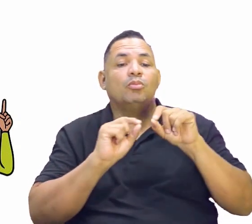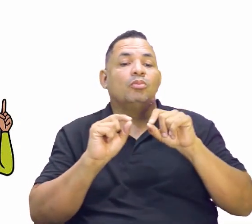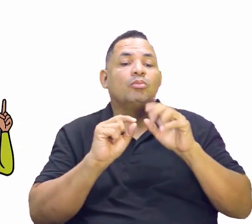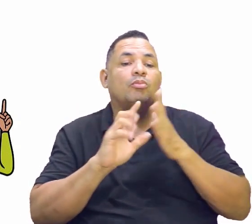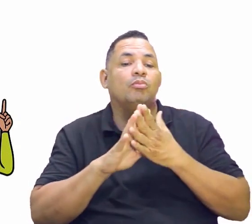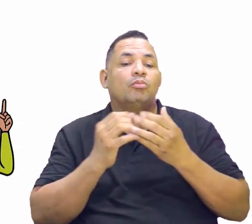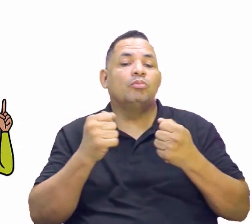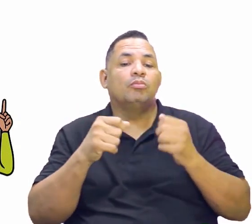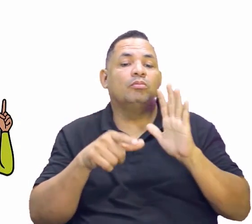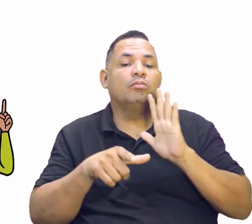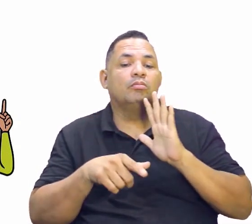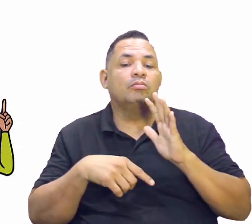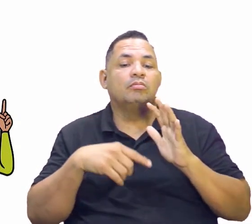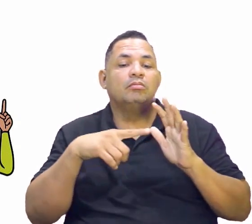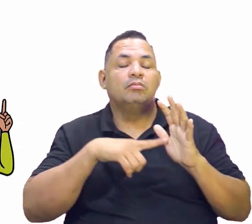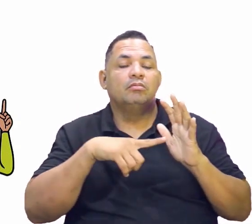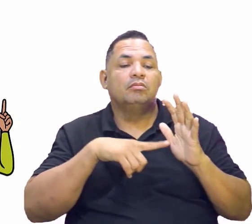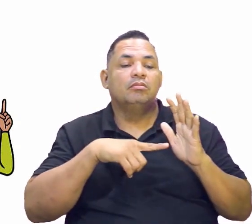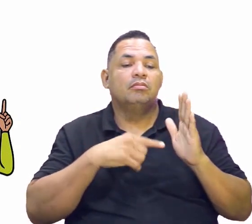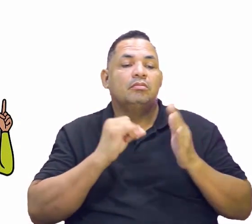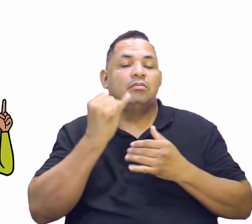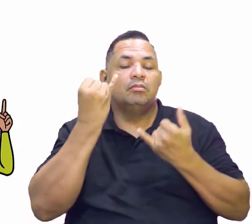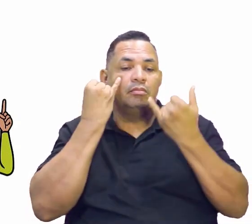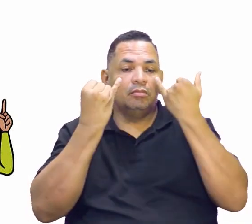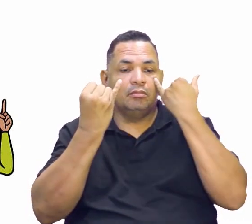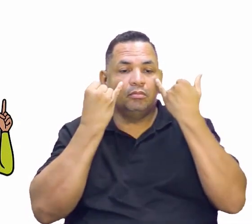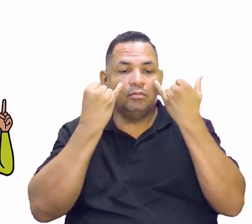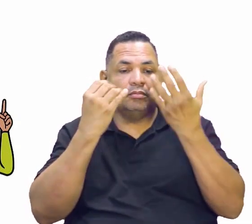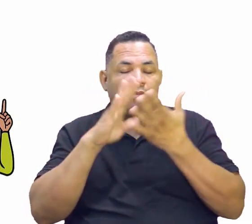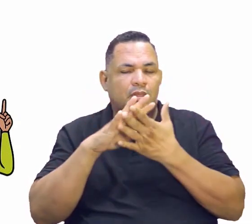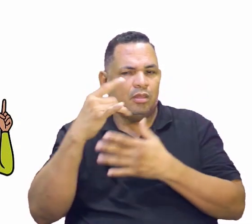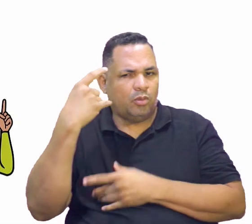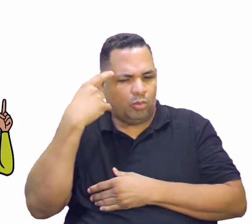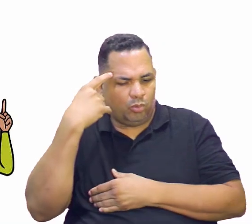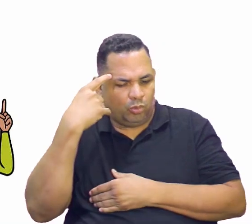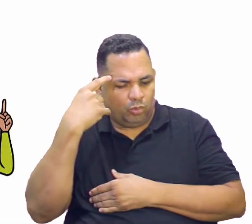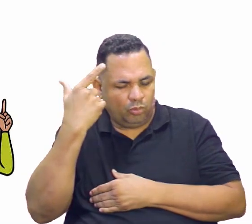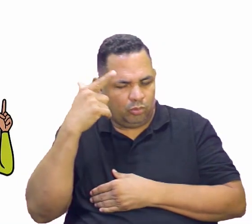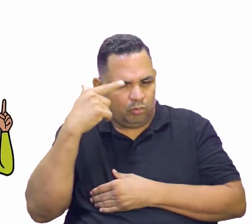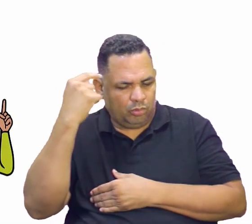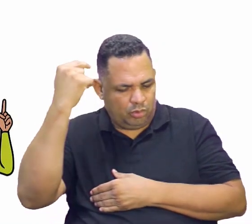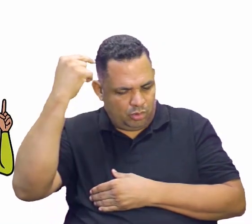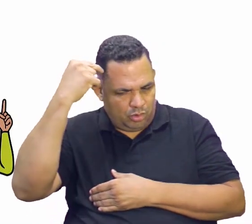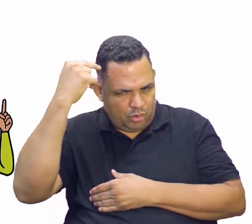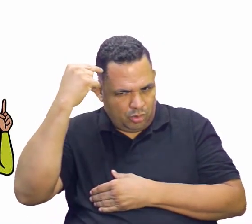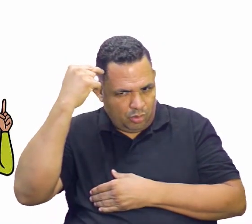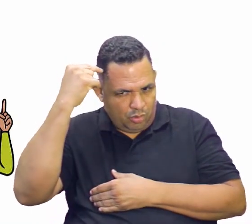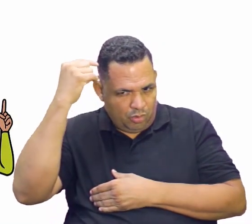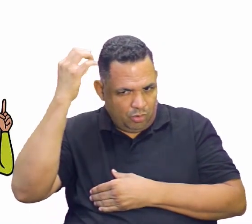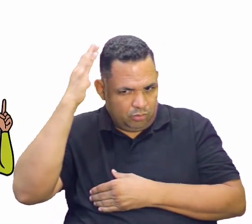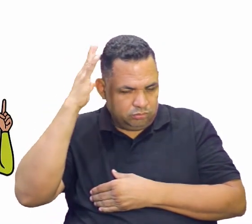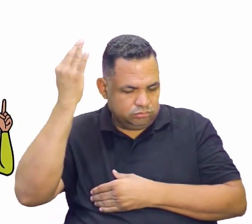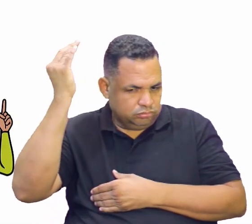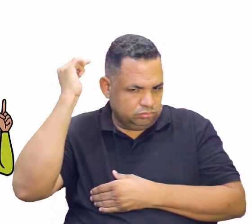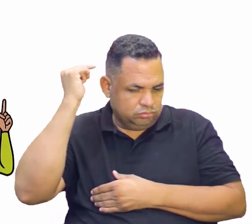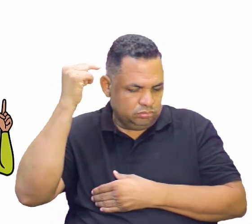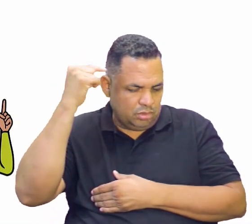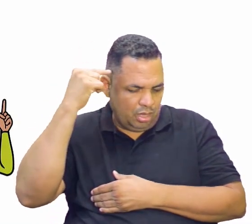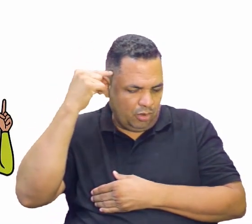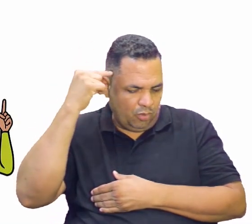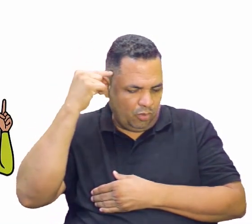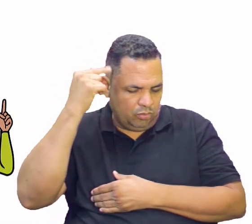extrair daqui como informação quando ele fala o papel do inconsciente na formação da atividade